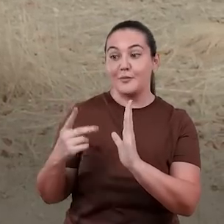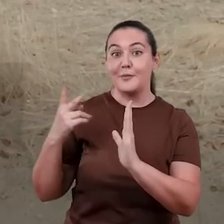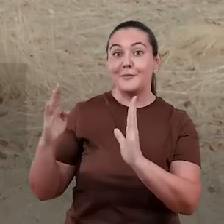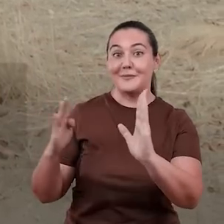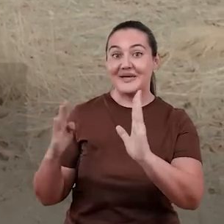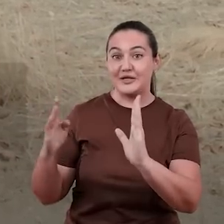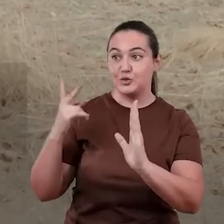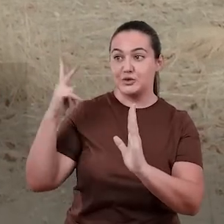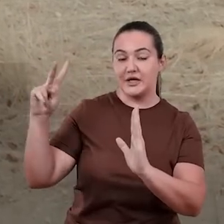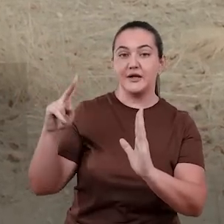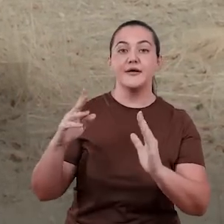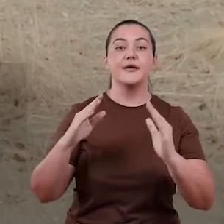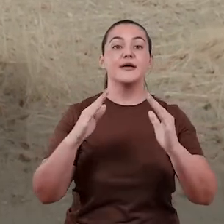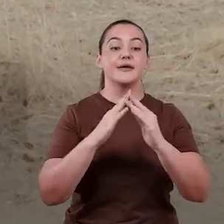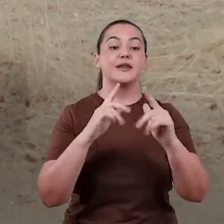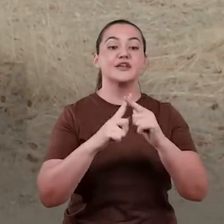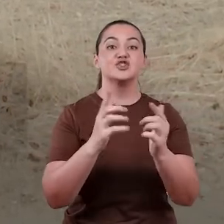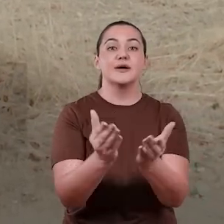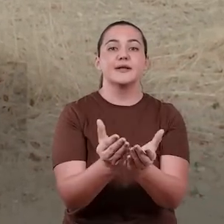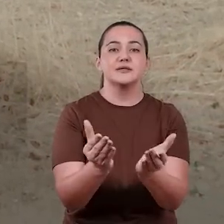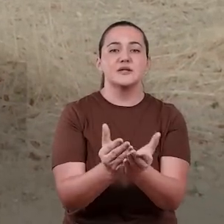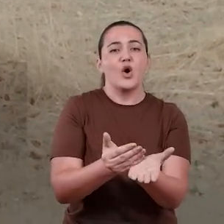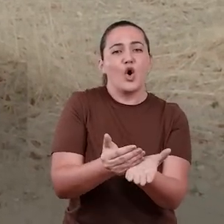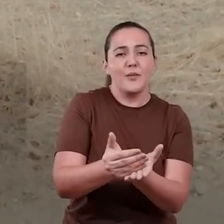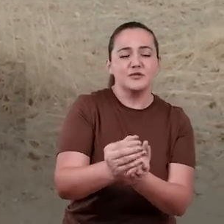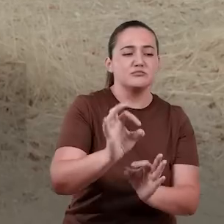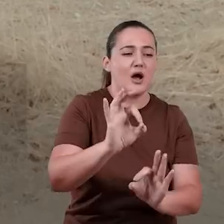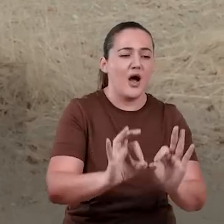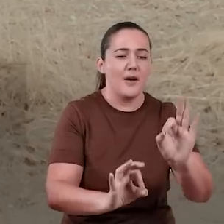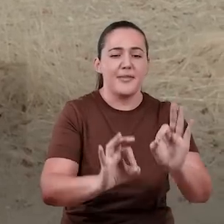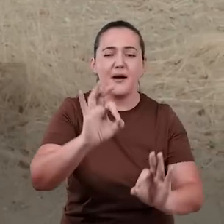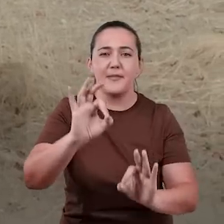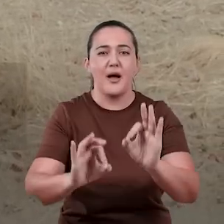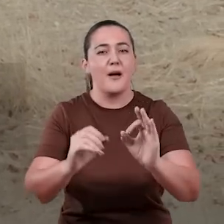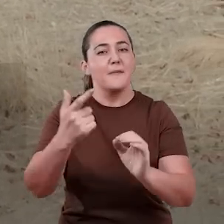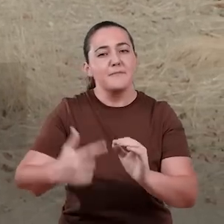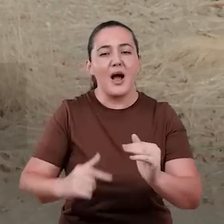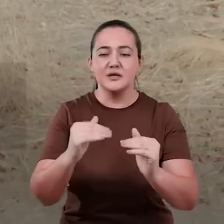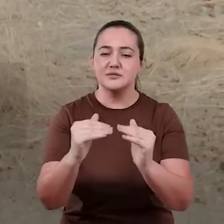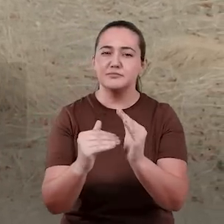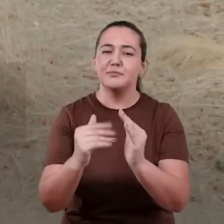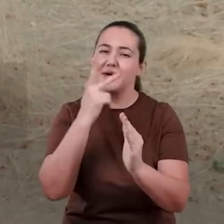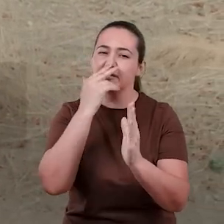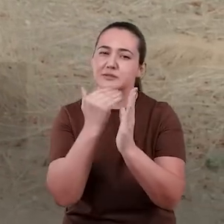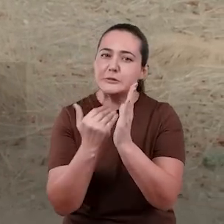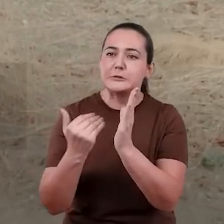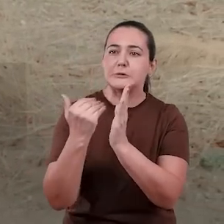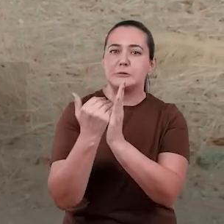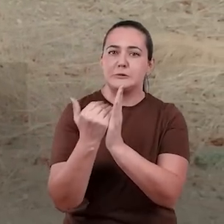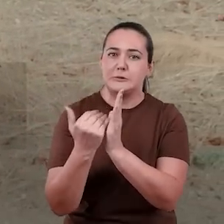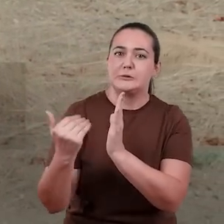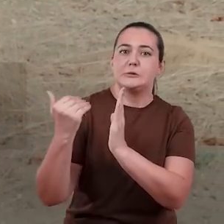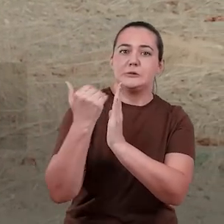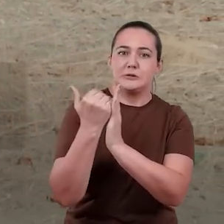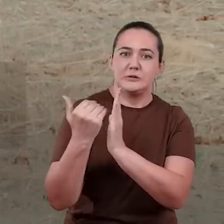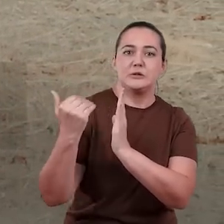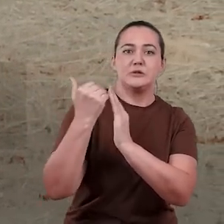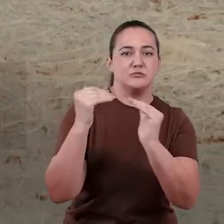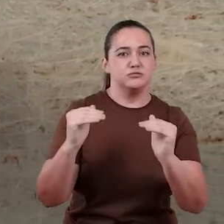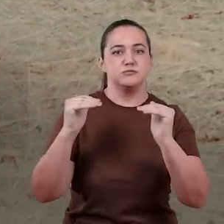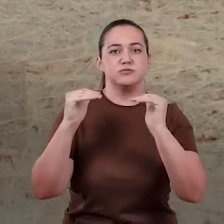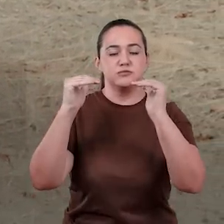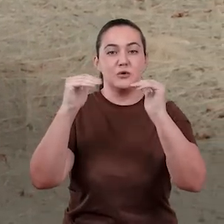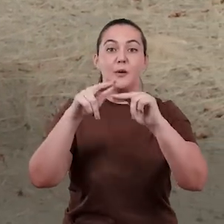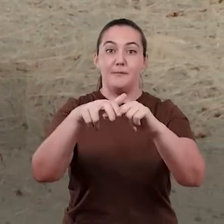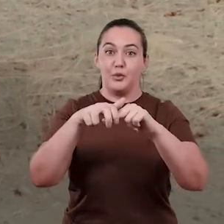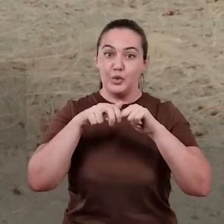de Basílio, a igreja cristã estava se organizando, se tornando cada vez mais hierárquica. Você sabe que nessa época,